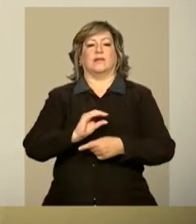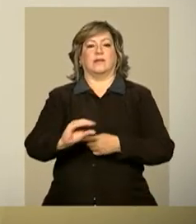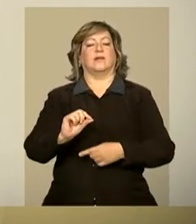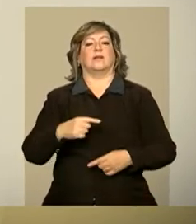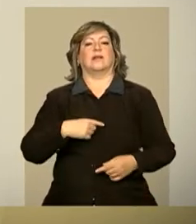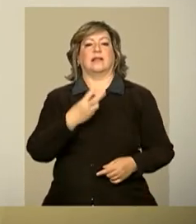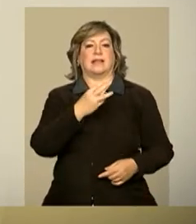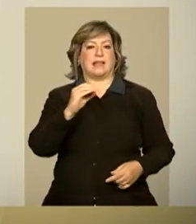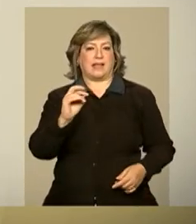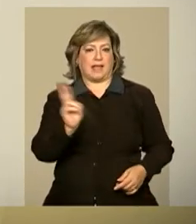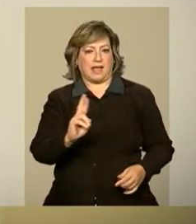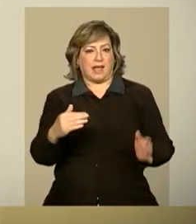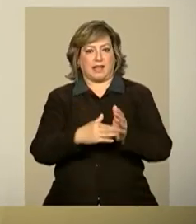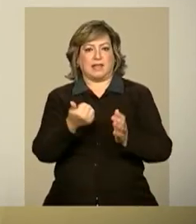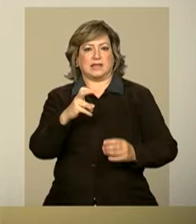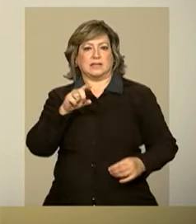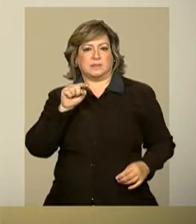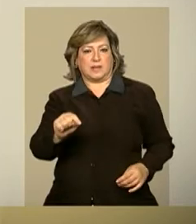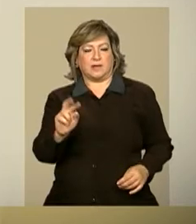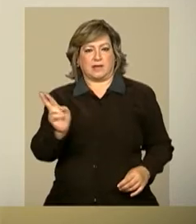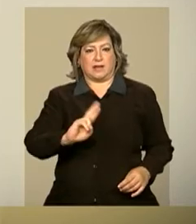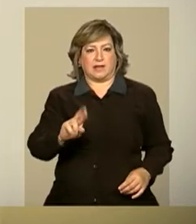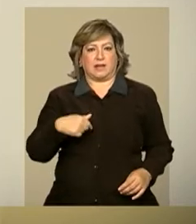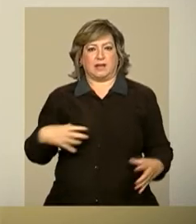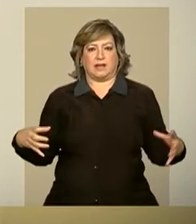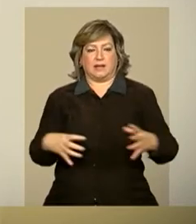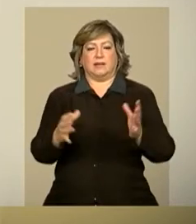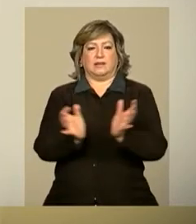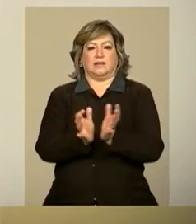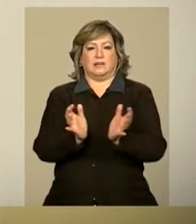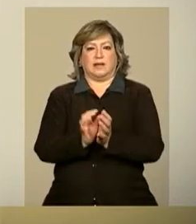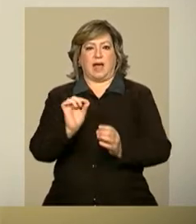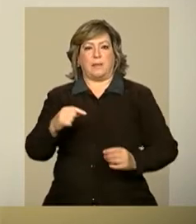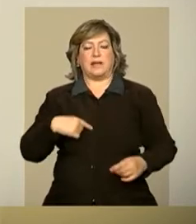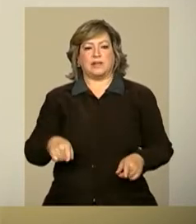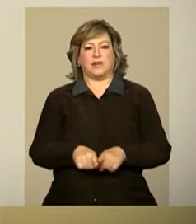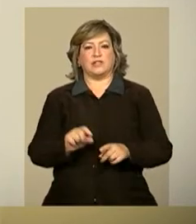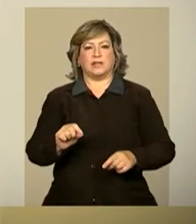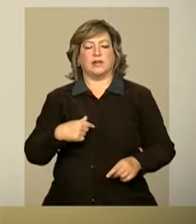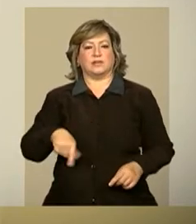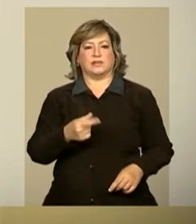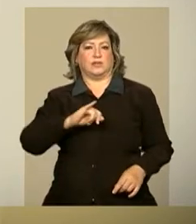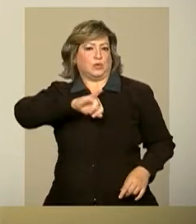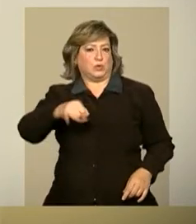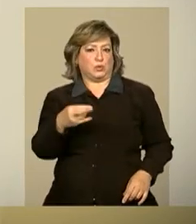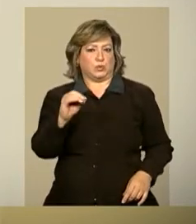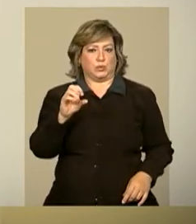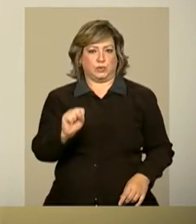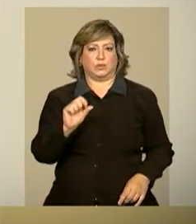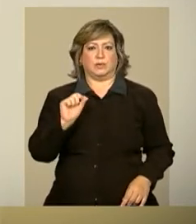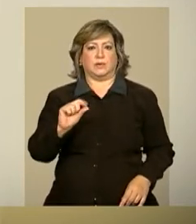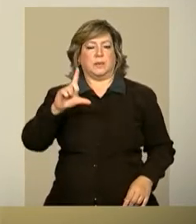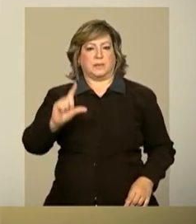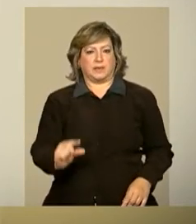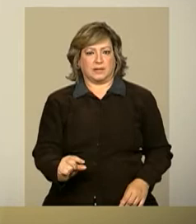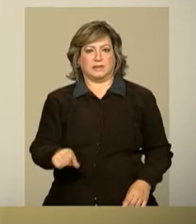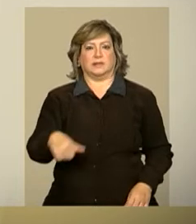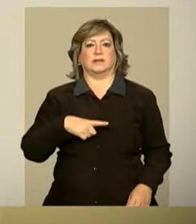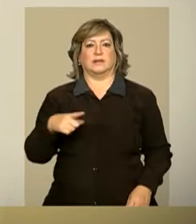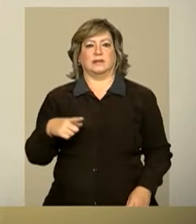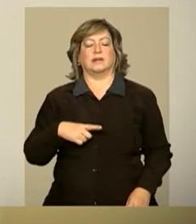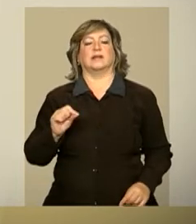15.000 rreais esse financiamento esse crédito Luciano tem juros baixíssimos de cinco porcento ao ano